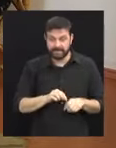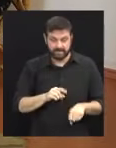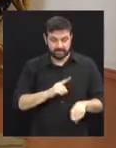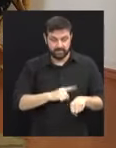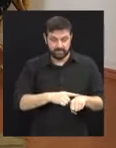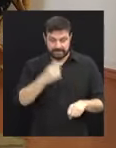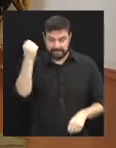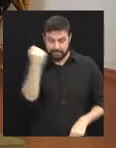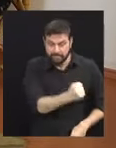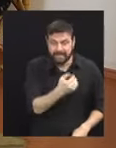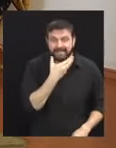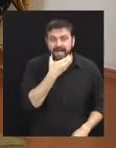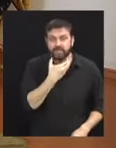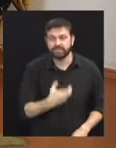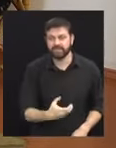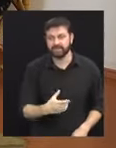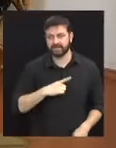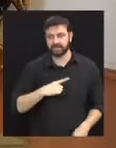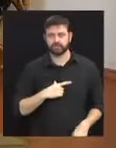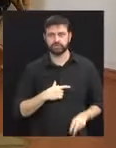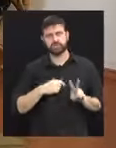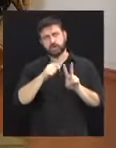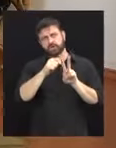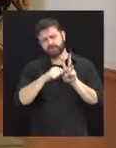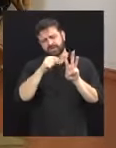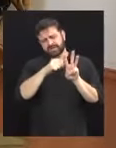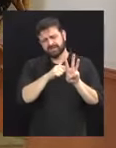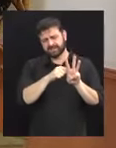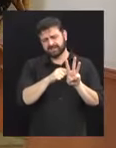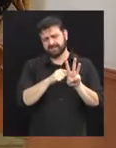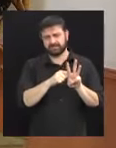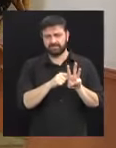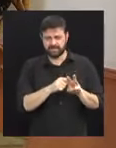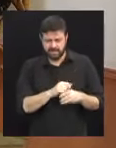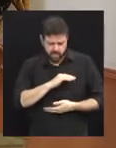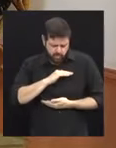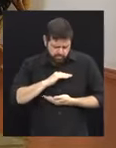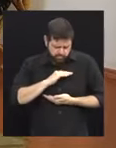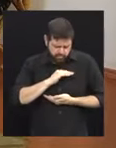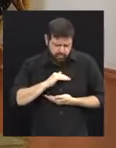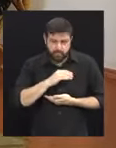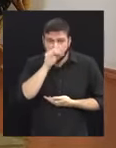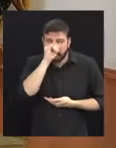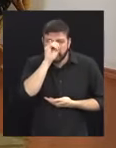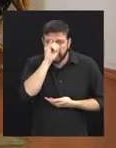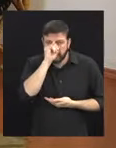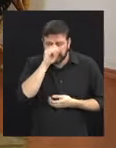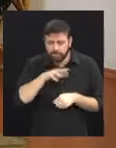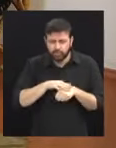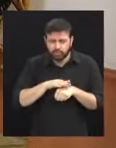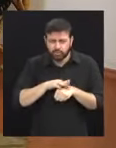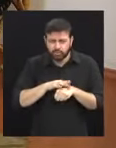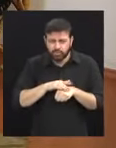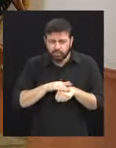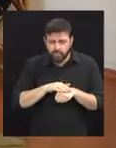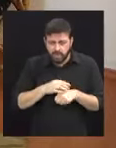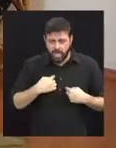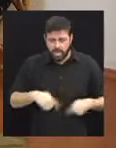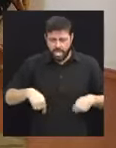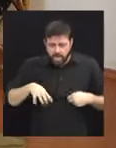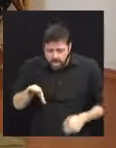Eles tinham 2, 3 meses, eram bebezinhos mesmo, todos com pneumonia e ficaram também